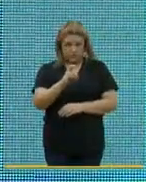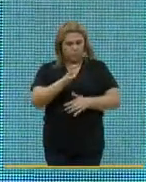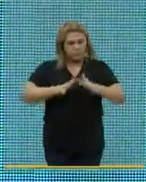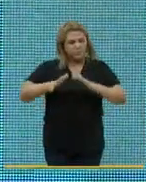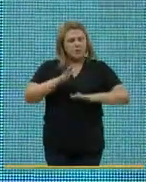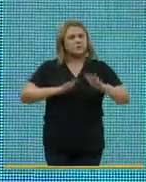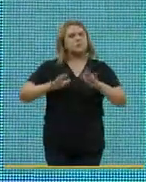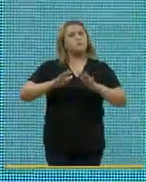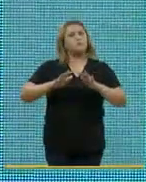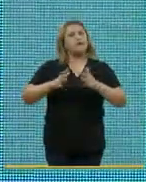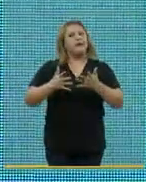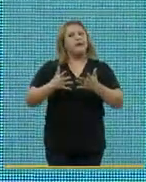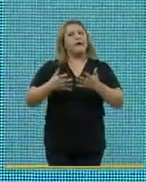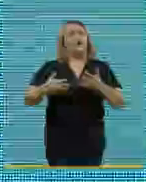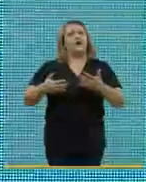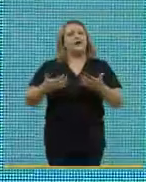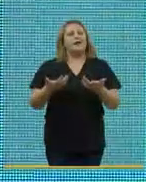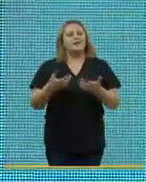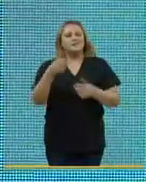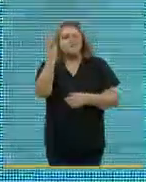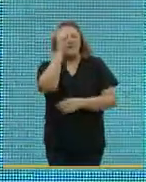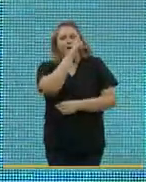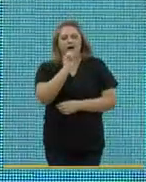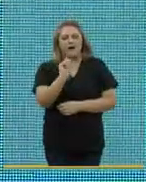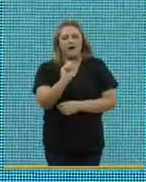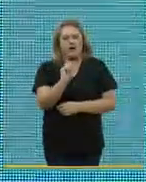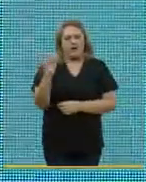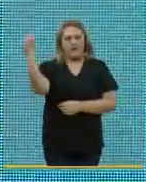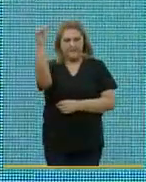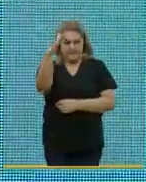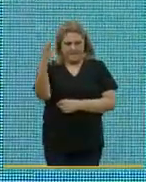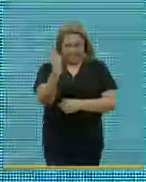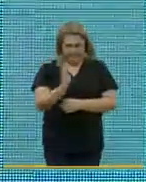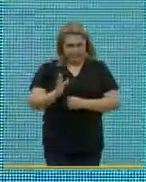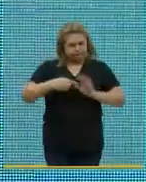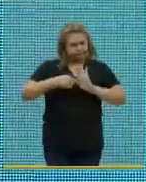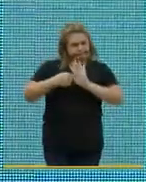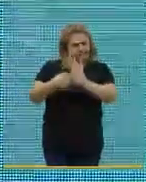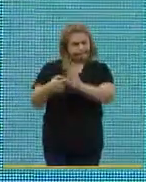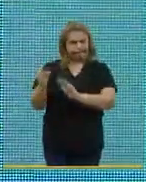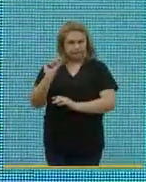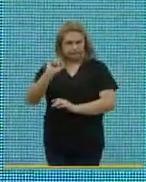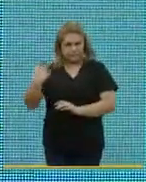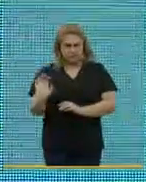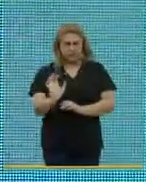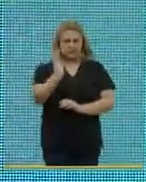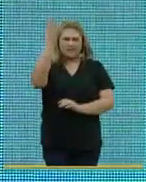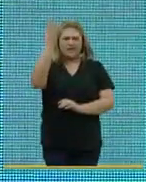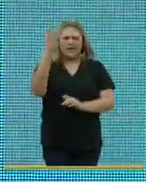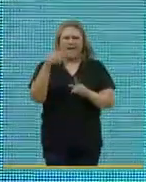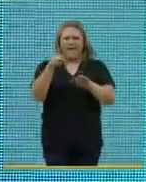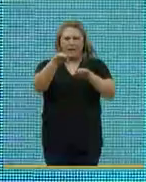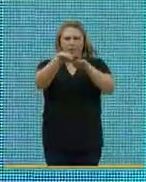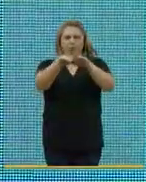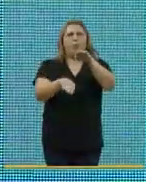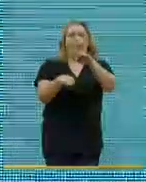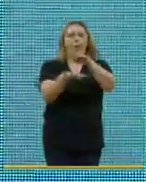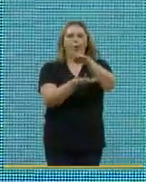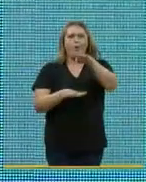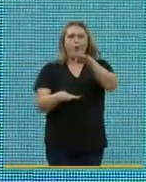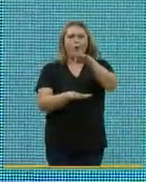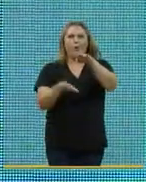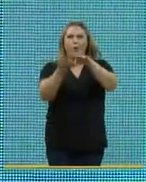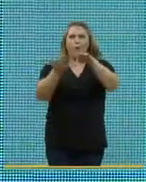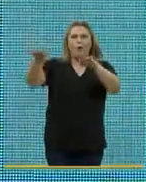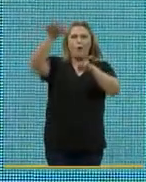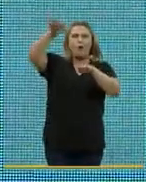de renda explicitou ou seja depois no simbólico e no real essa brutal desigualdade ea lógica de